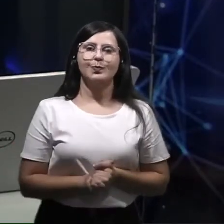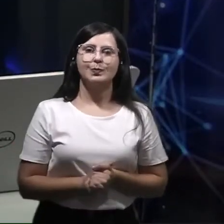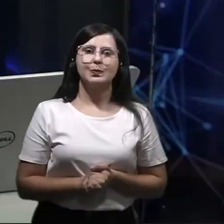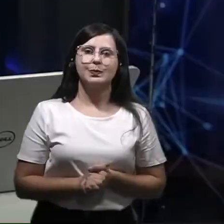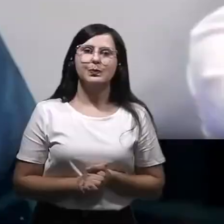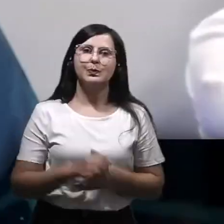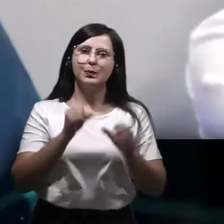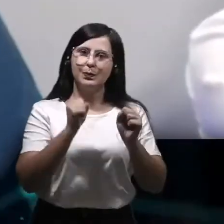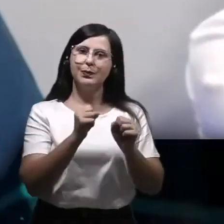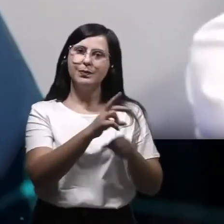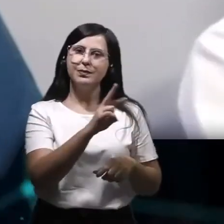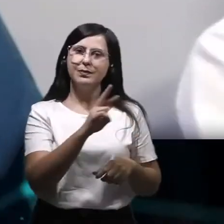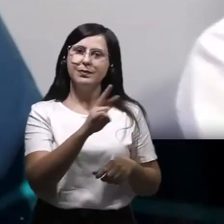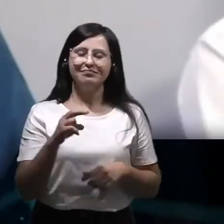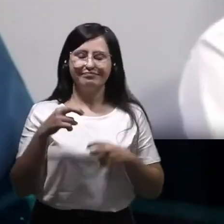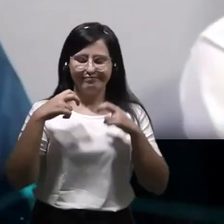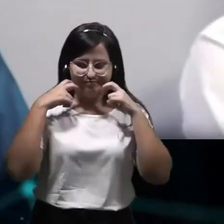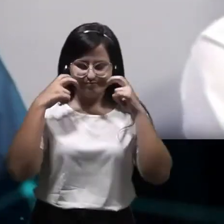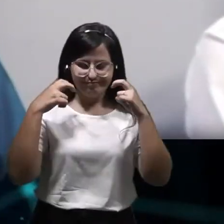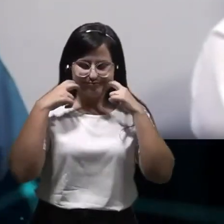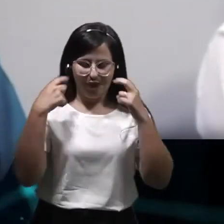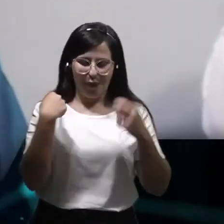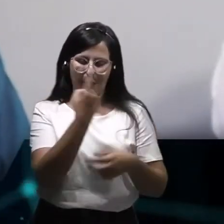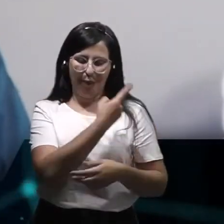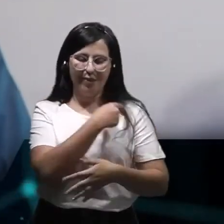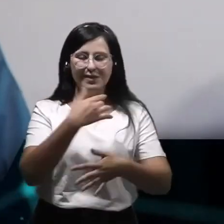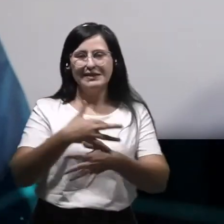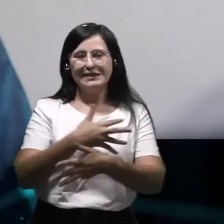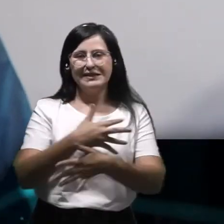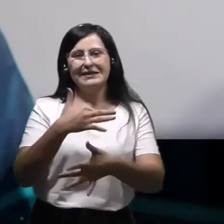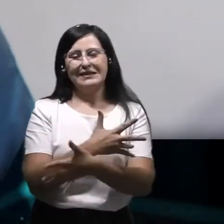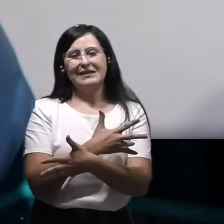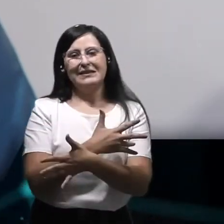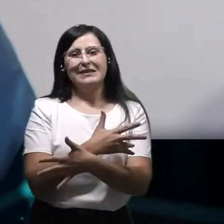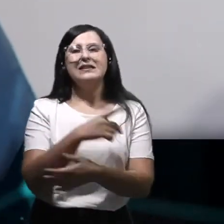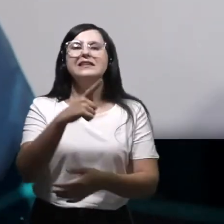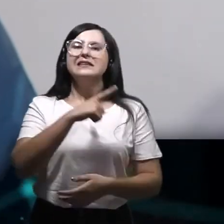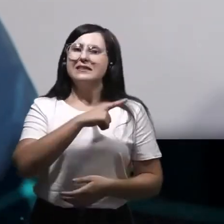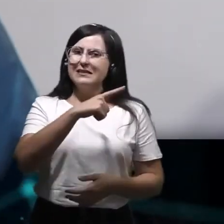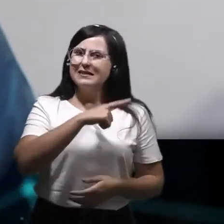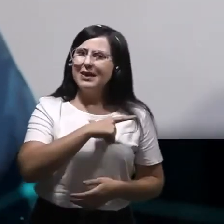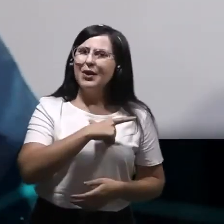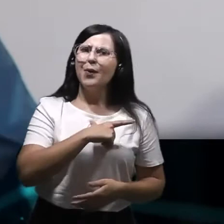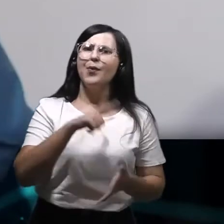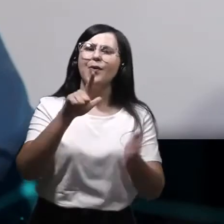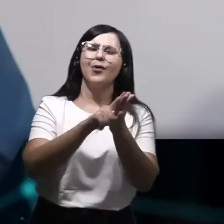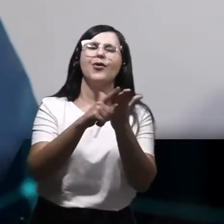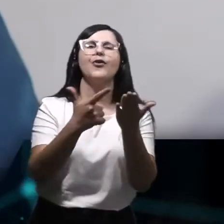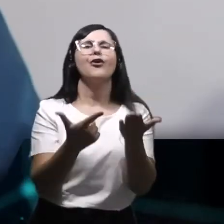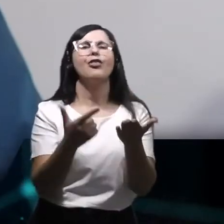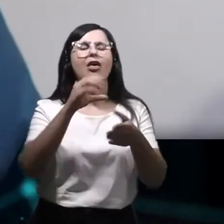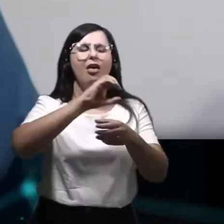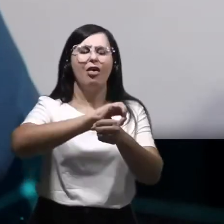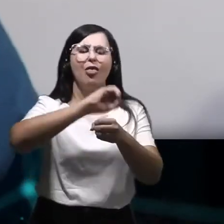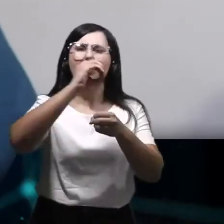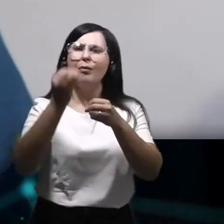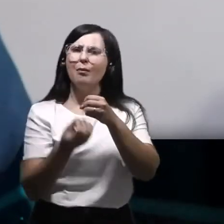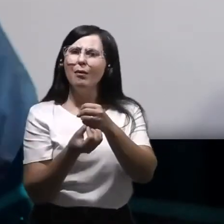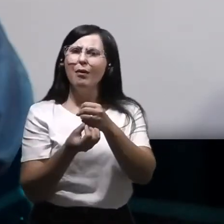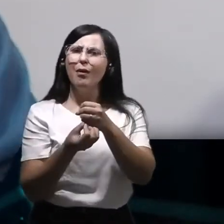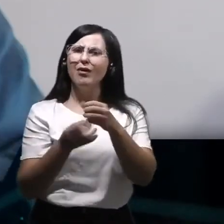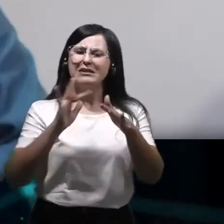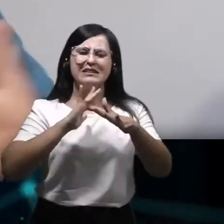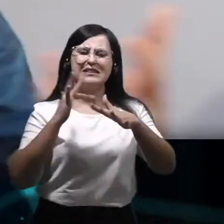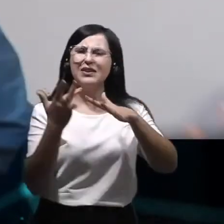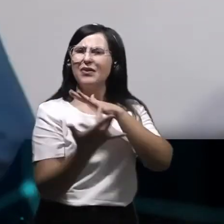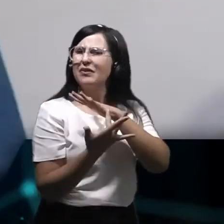tréplica. Isso para mim é uma vergonha para o nosso município. Realmente a gente vê aí em páginas de jornais, de blog, da imprensa. A gente